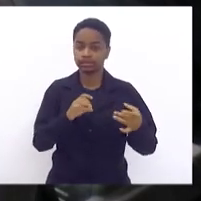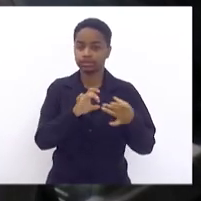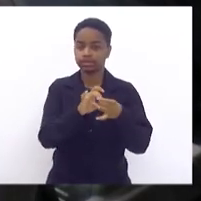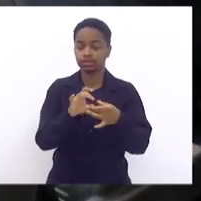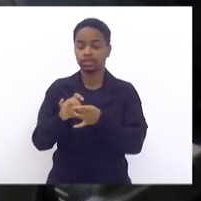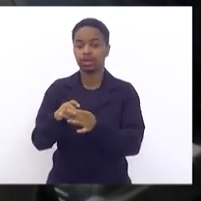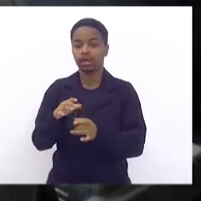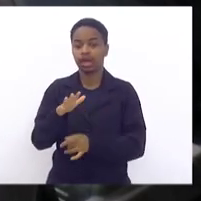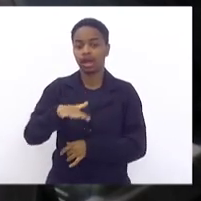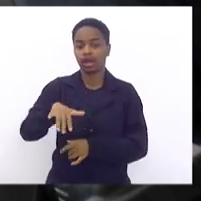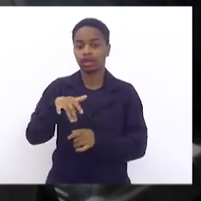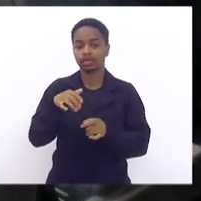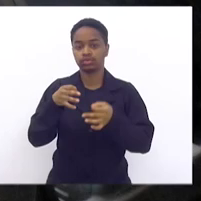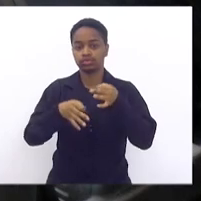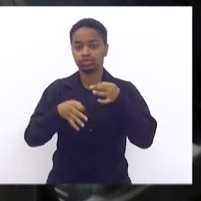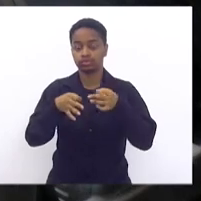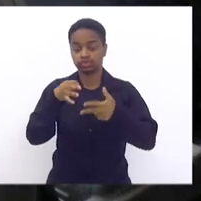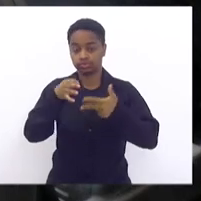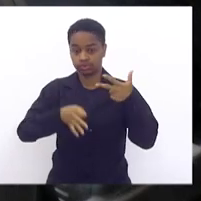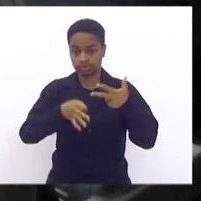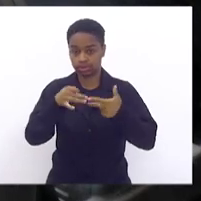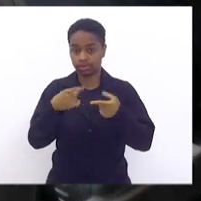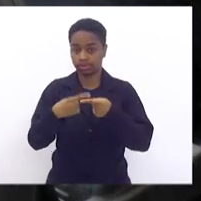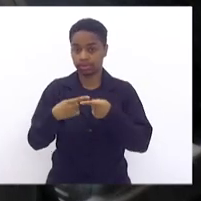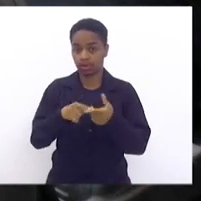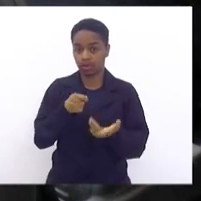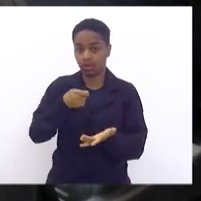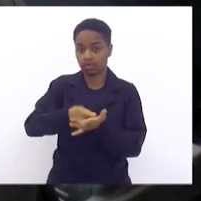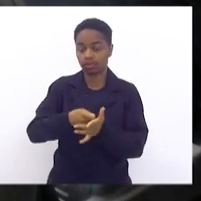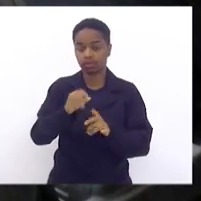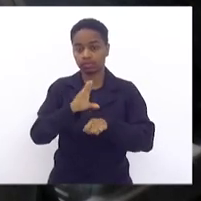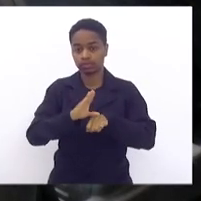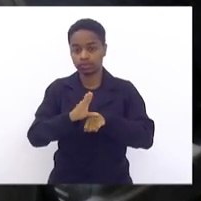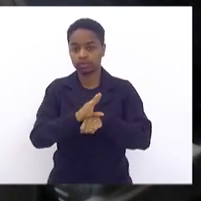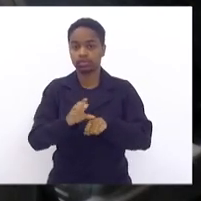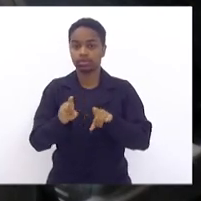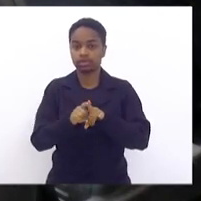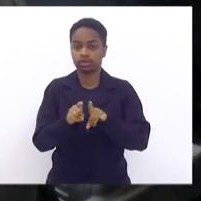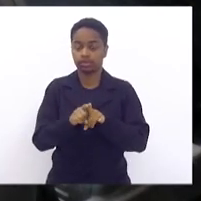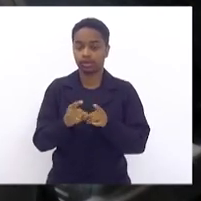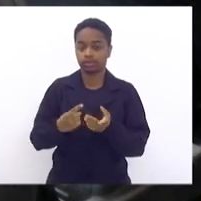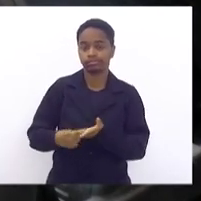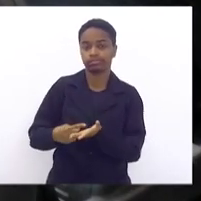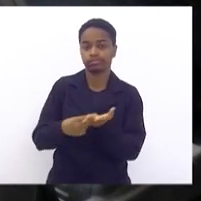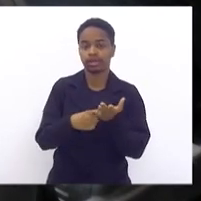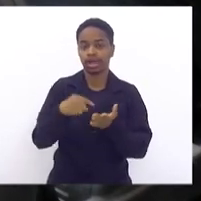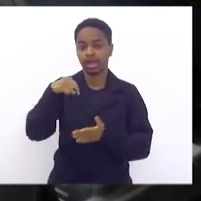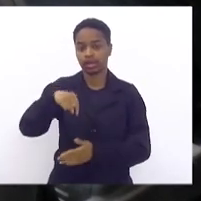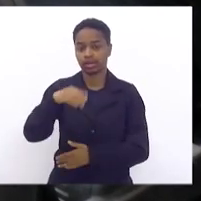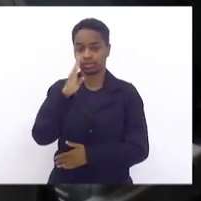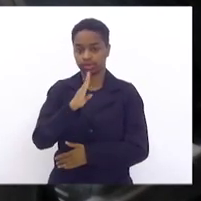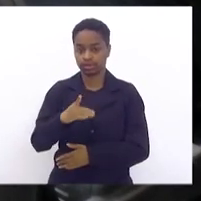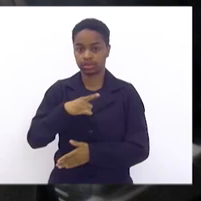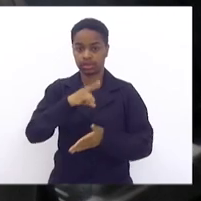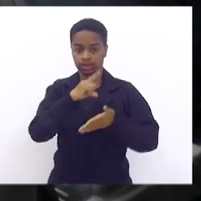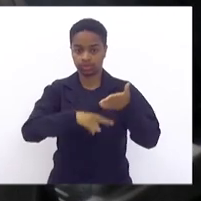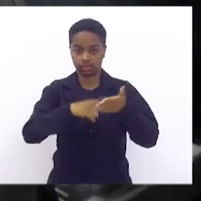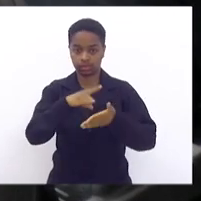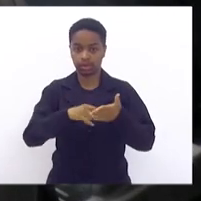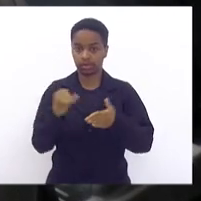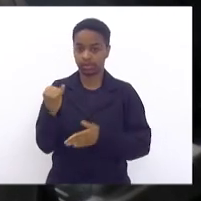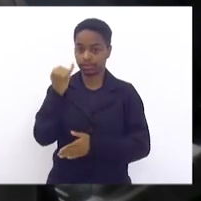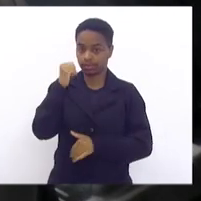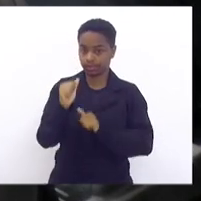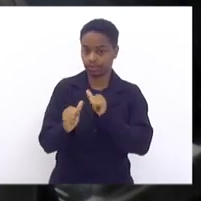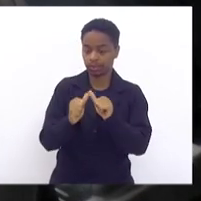poder judiciário, porque é obrigação constitucional e convencional. O Brasil ratificou documentos importantíssimos, a